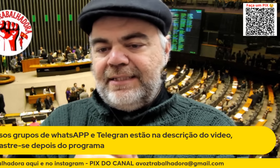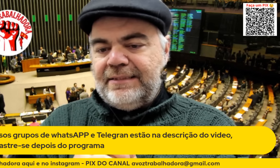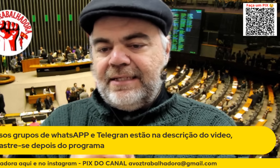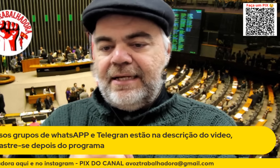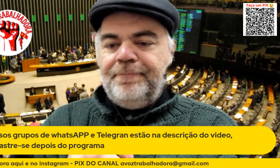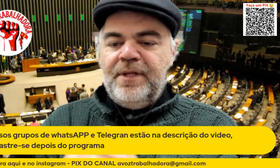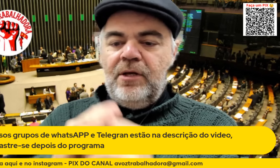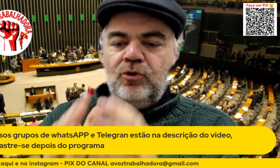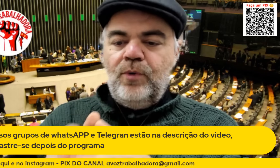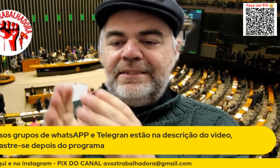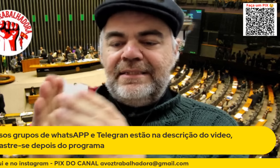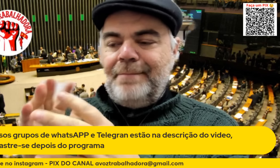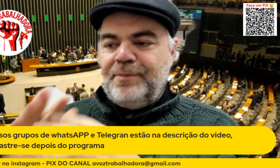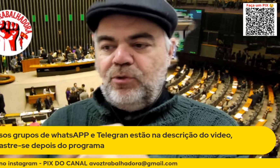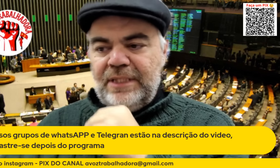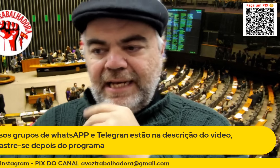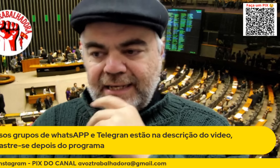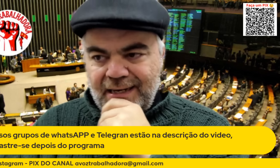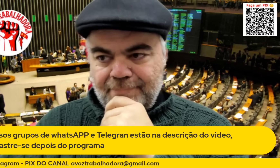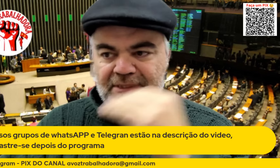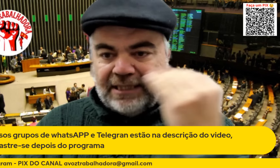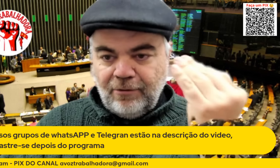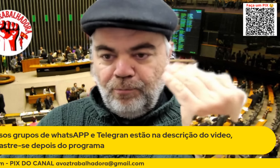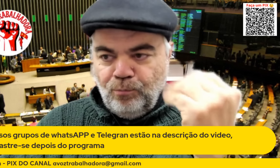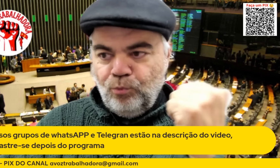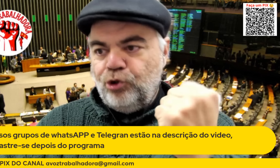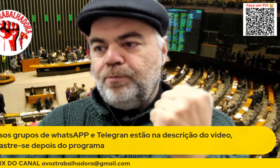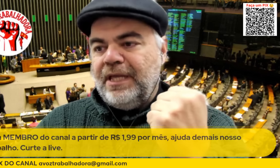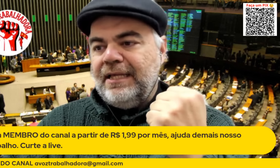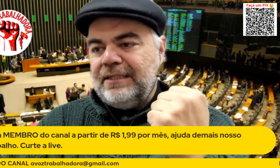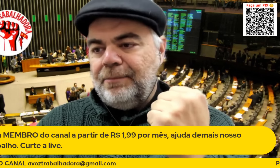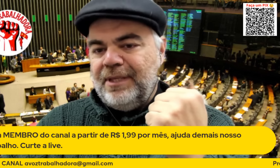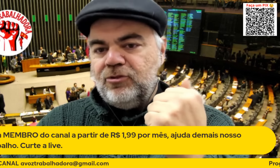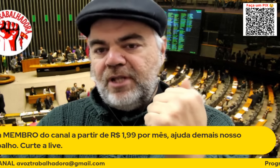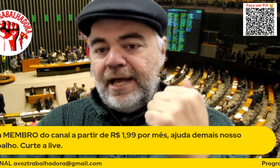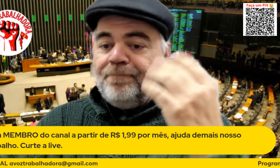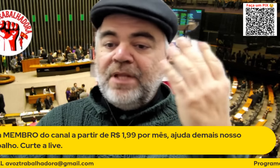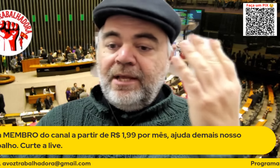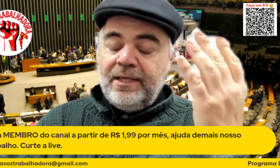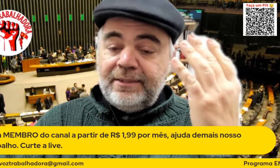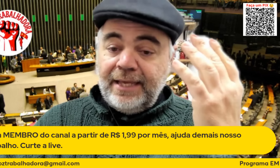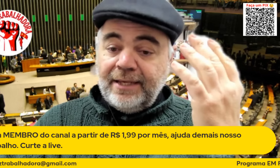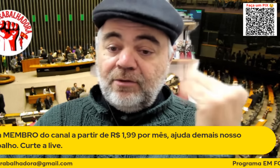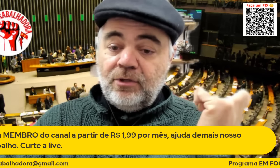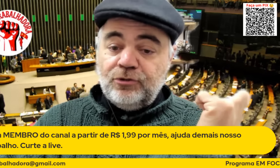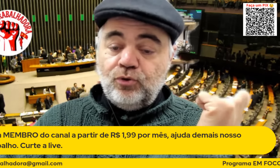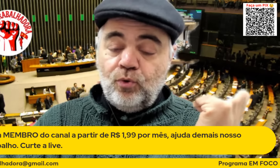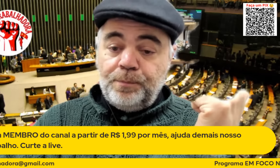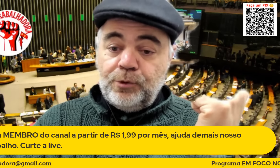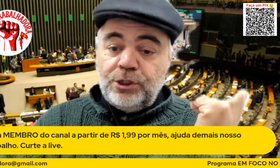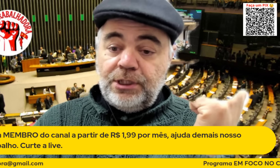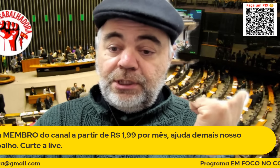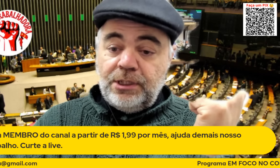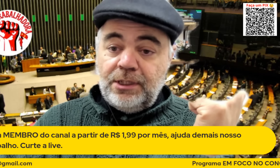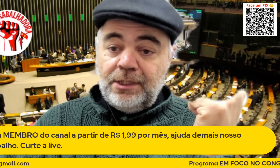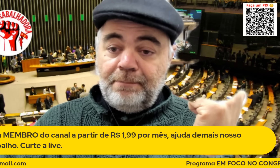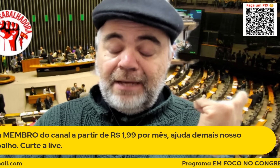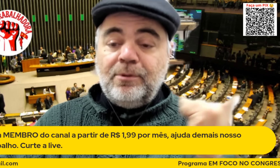te cadastra lá no WhatsApp no telegram serão muito bem recebidos lá e tem aqui o nosso grupo